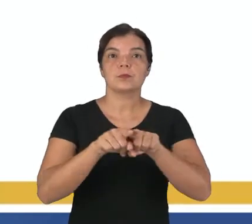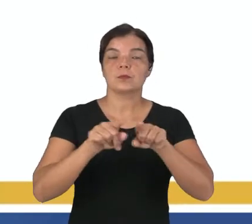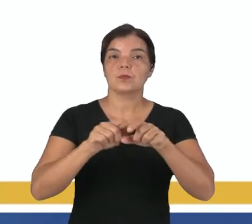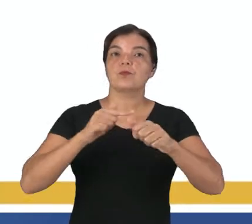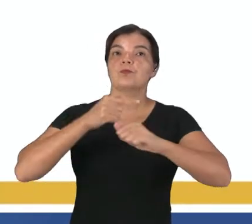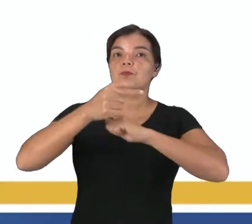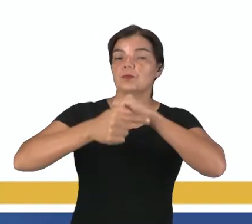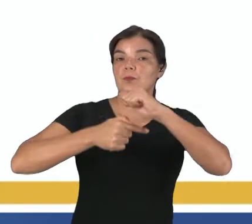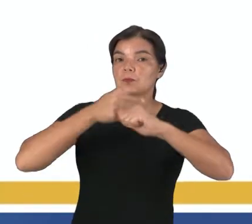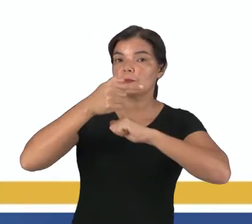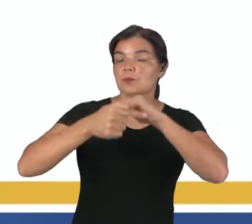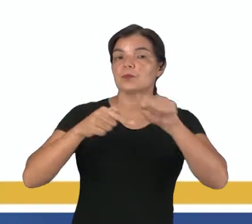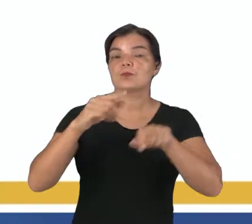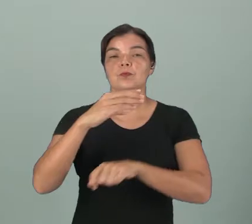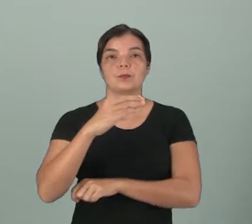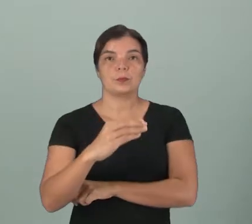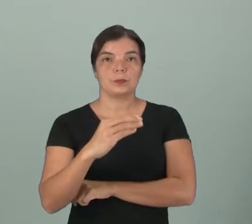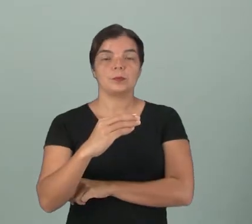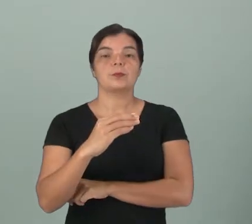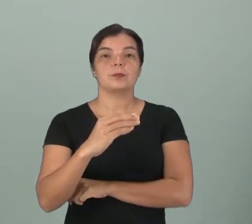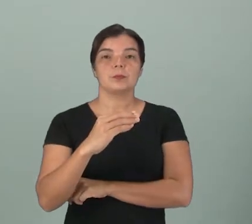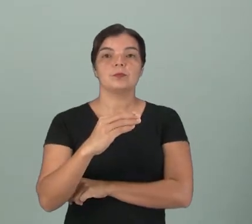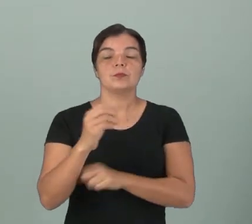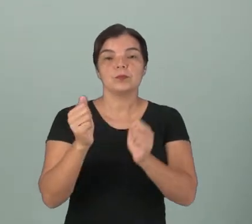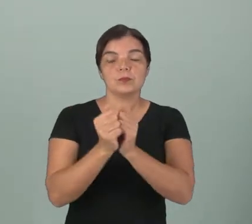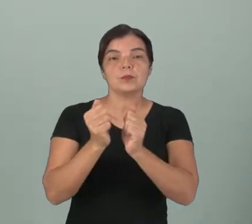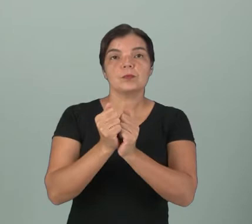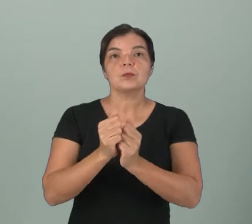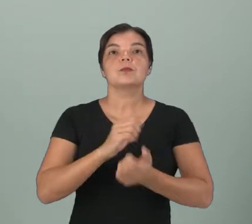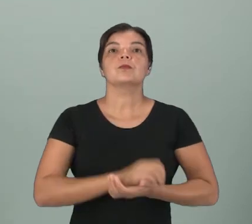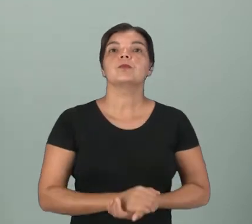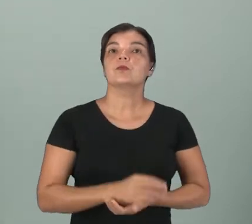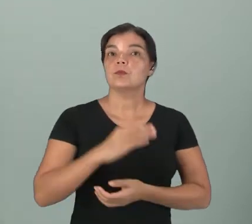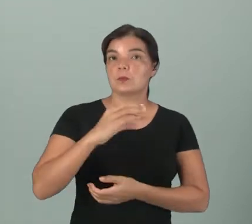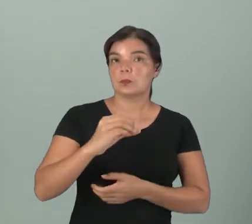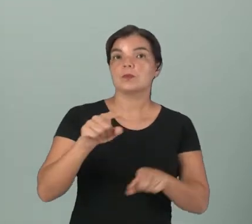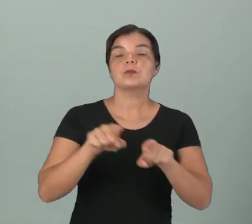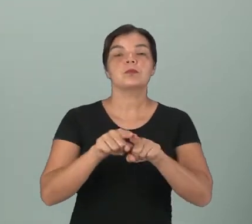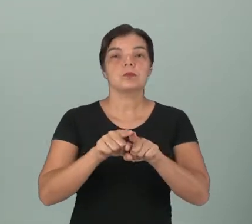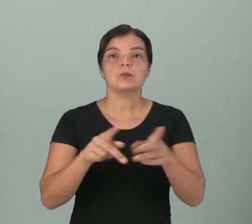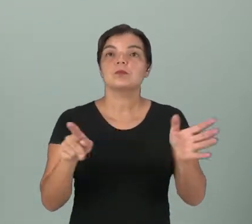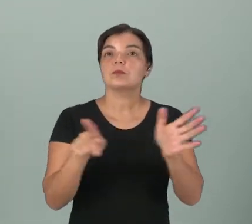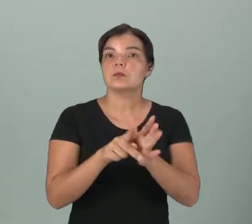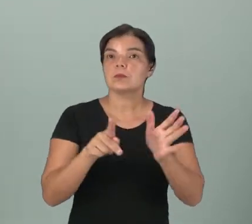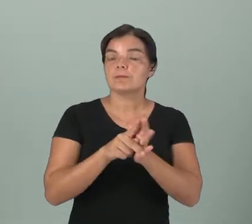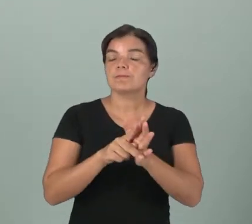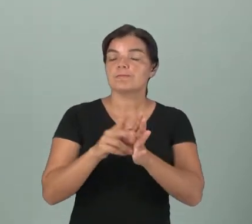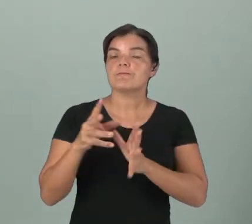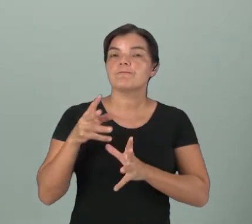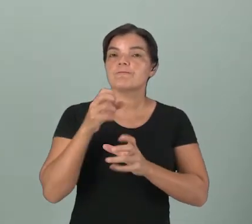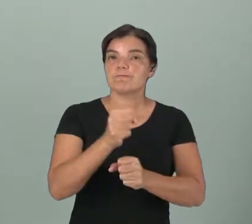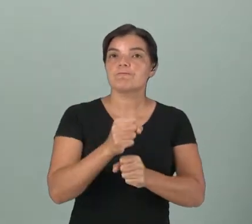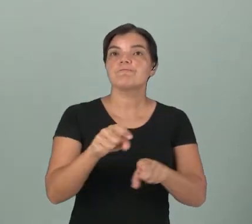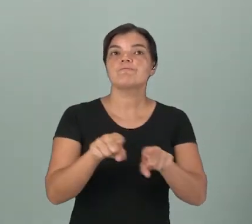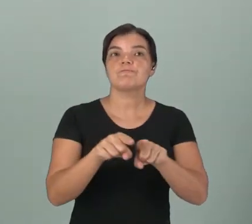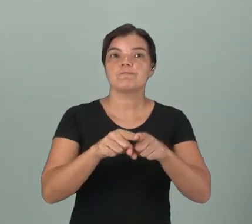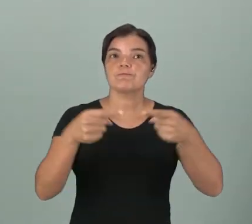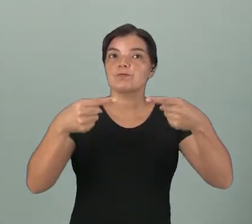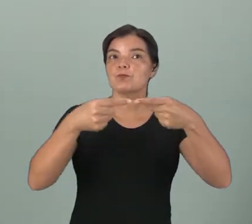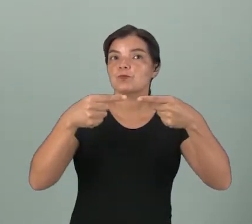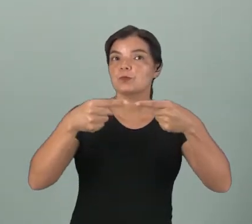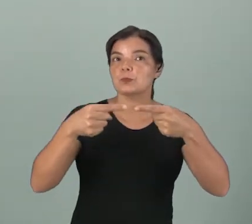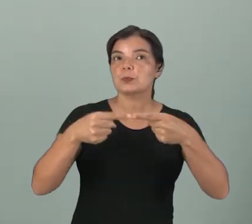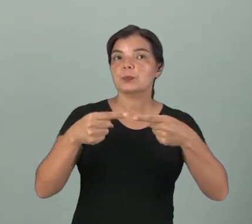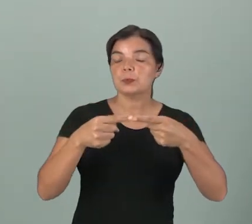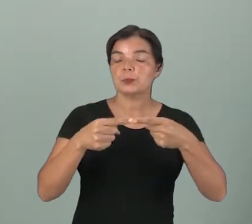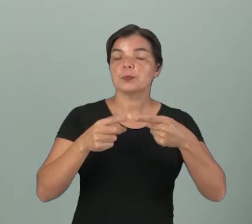ela está baseada em na formação de na junção de átomos de carbono o carbono ele tem a capacidade de